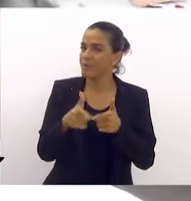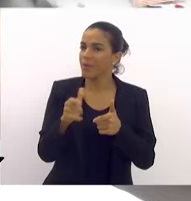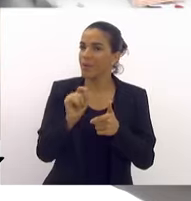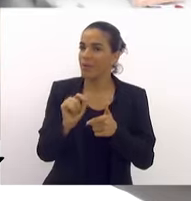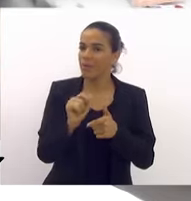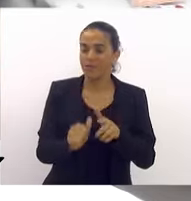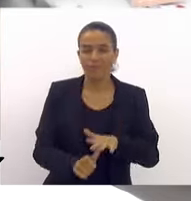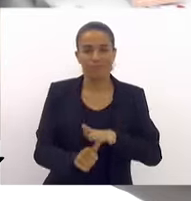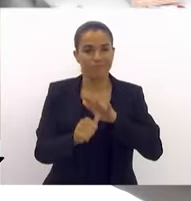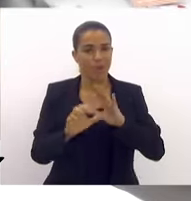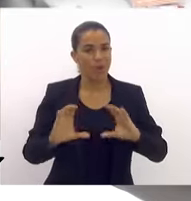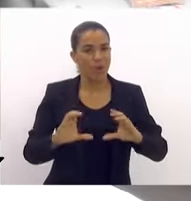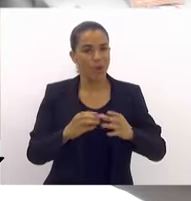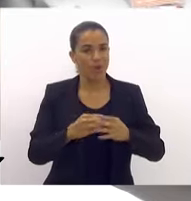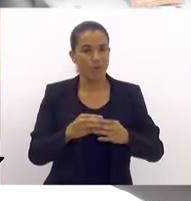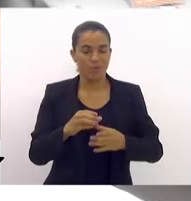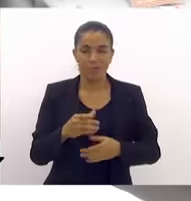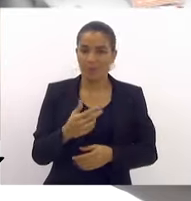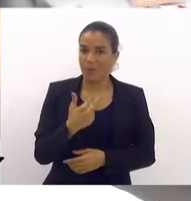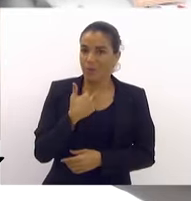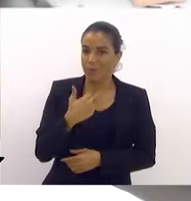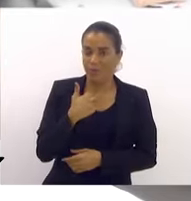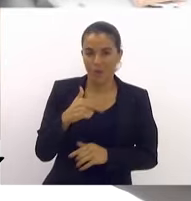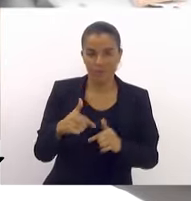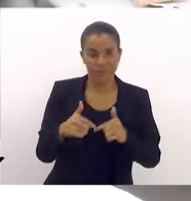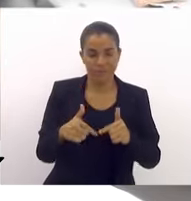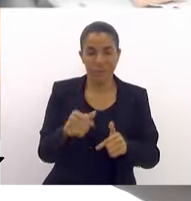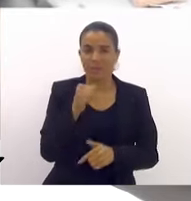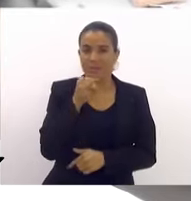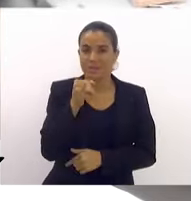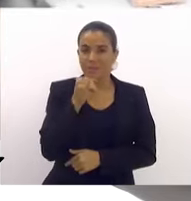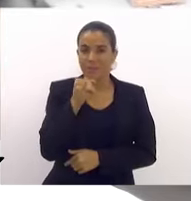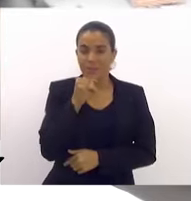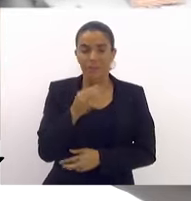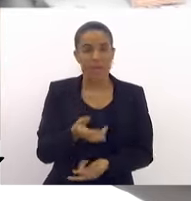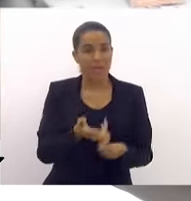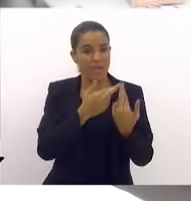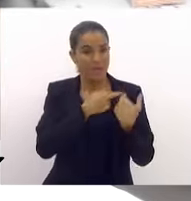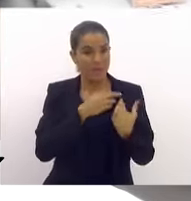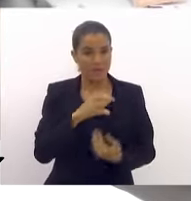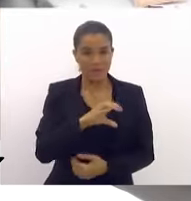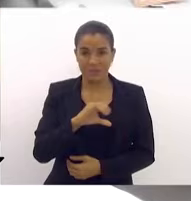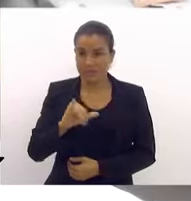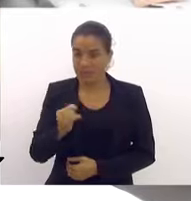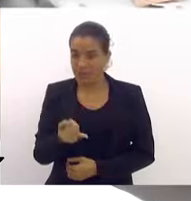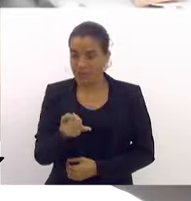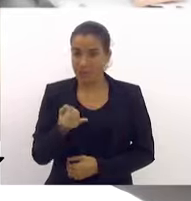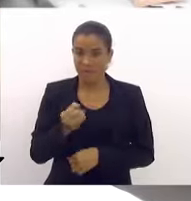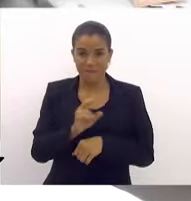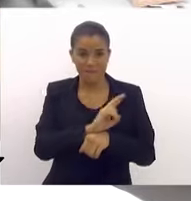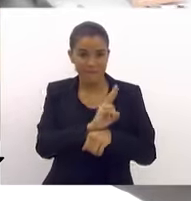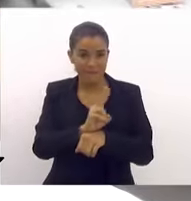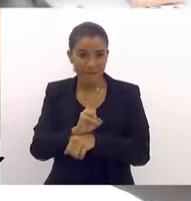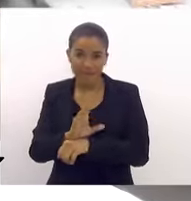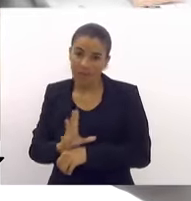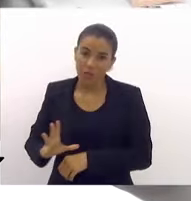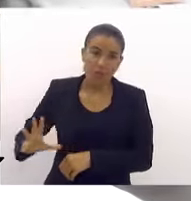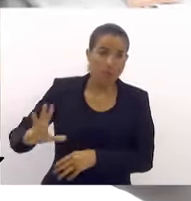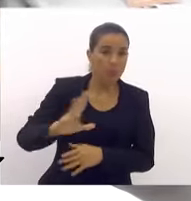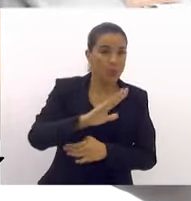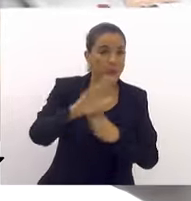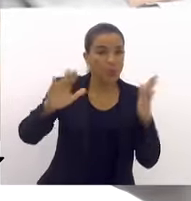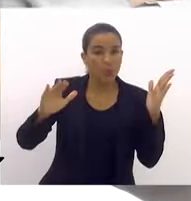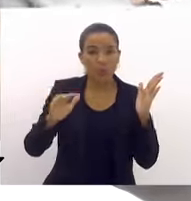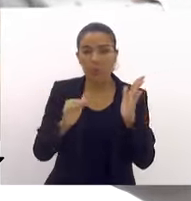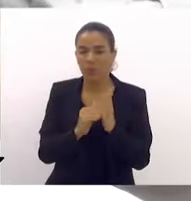presidir uma comissão inviabilizada. Quando diz, por exemplo, que cabe à CCJ verificar tudo aquilo de todas as